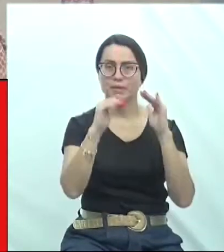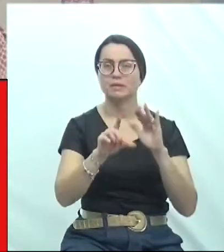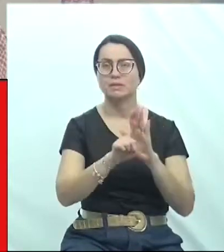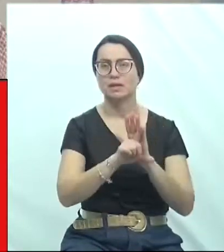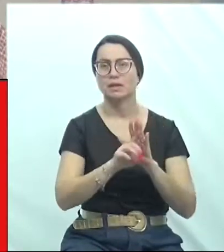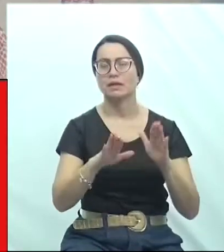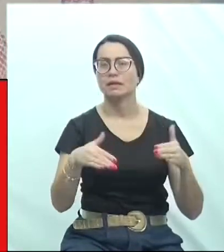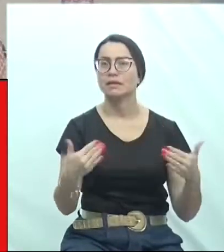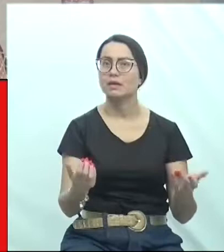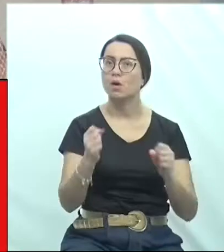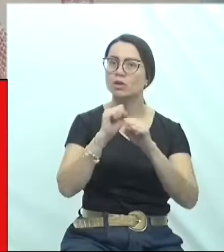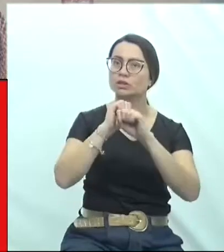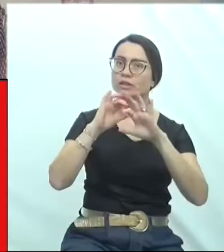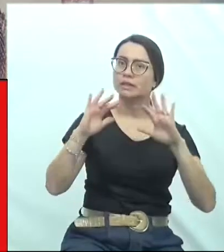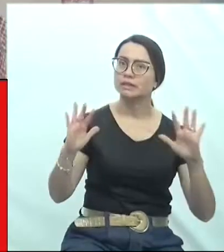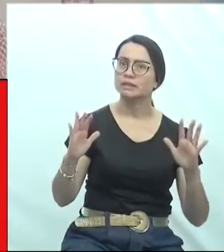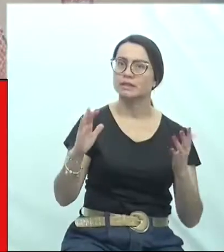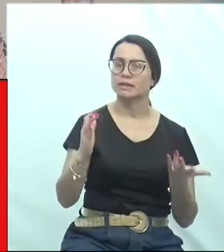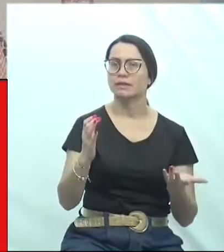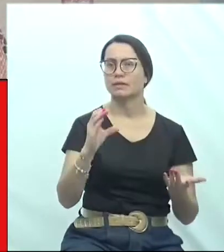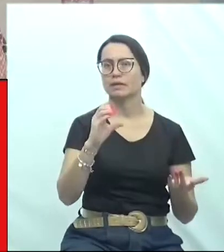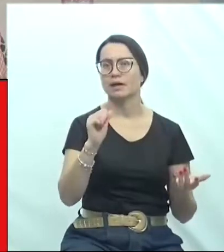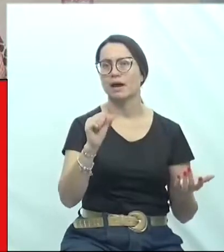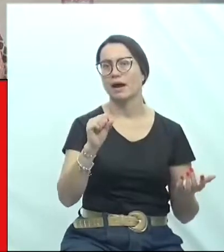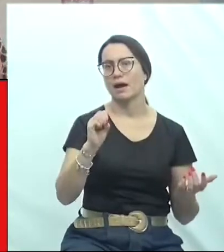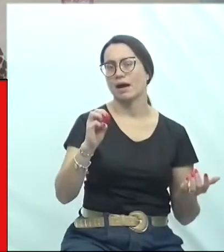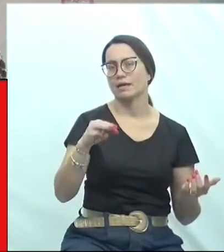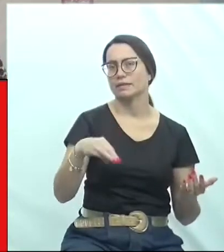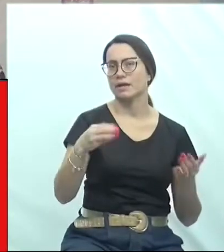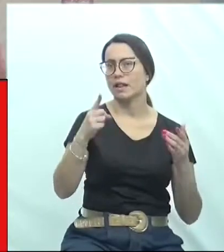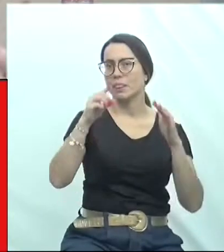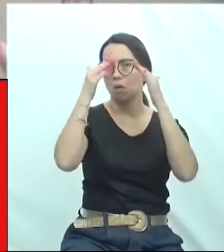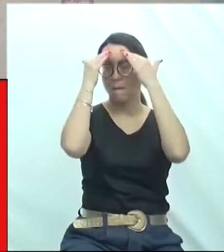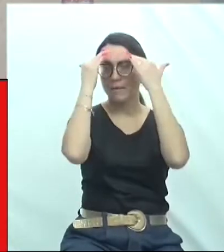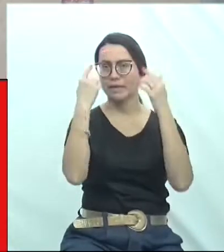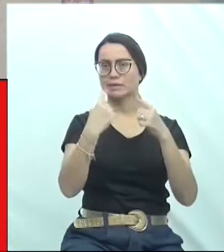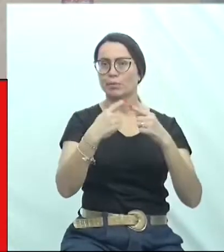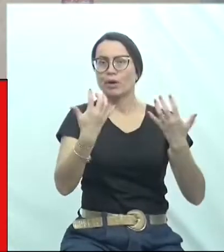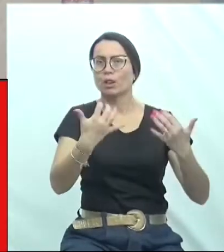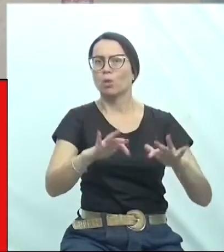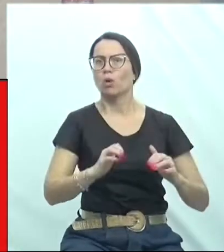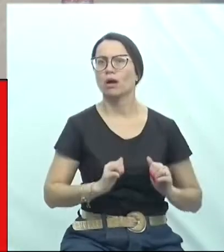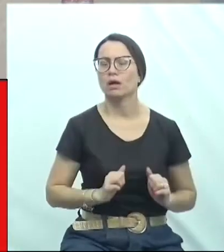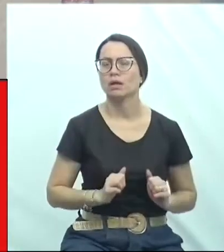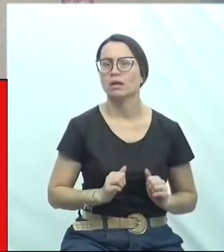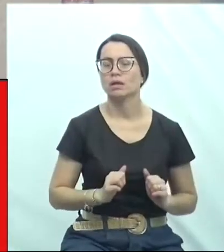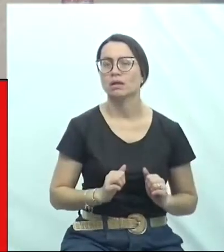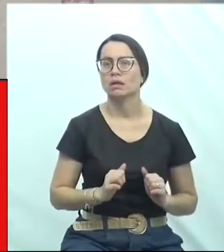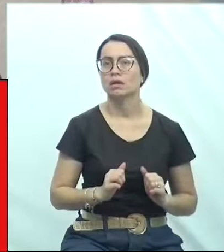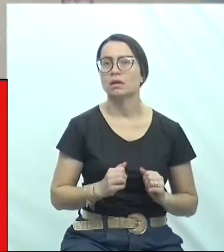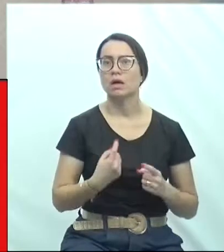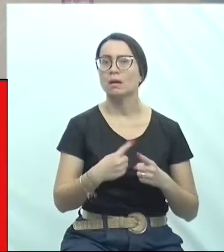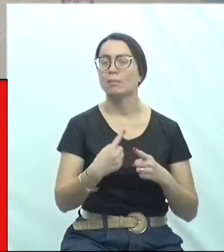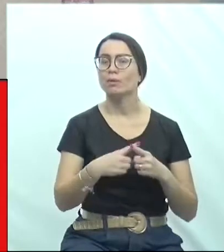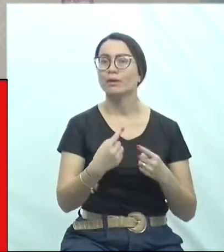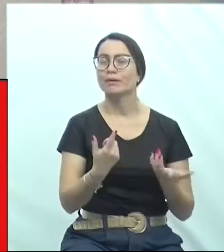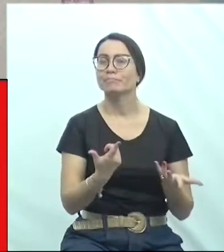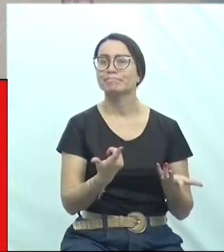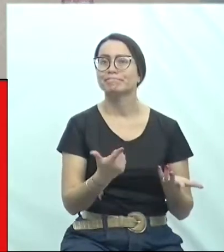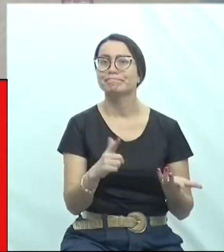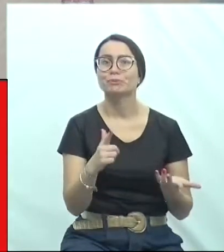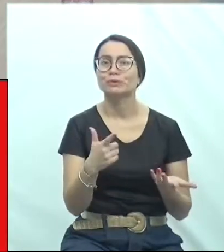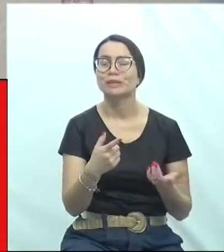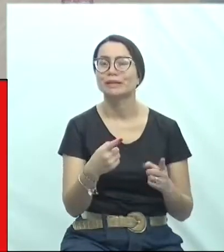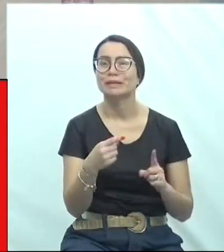Então, deixar claro que a Casam não cumpre a lei, não é porque não cumpre de livre e espontânea vontade, porque não há meios para o cumprimento dessa